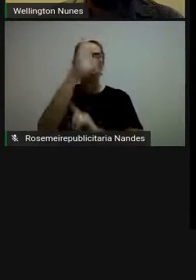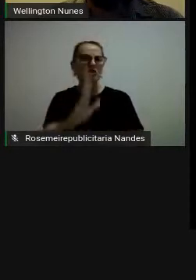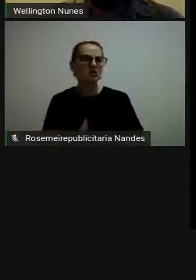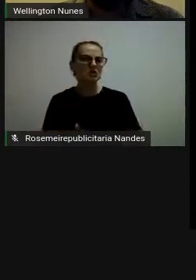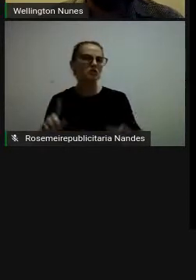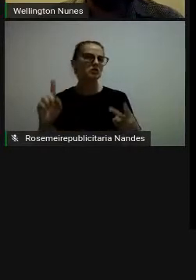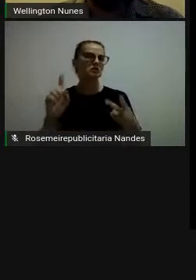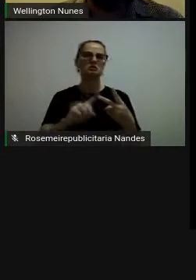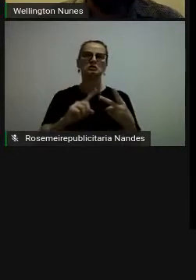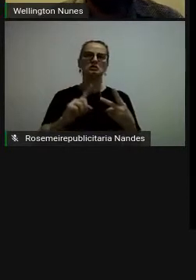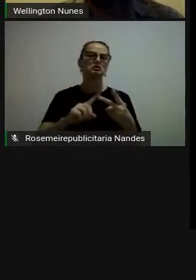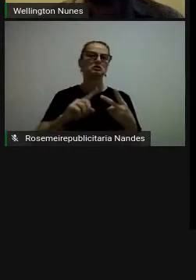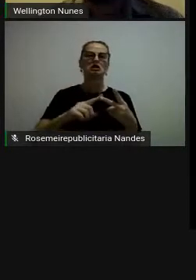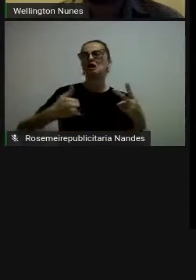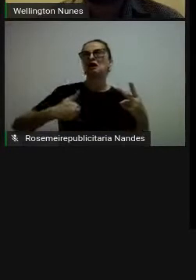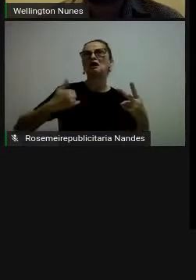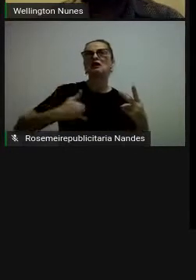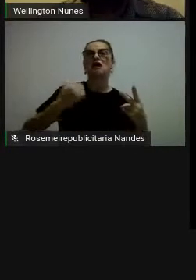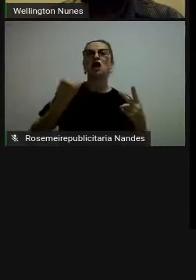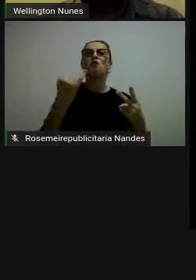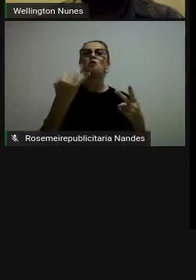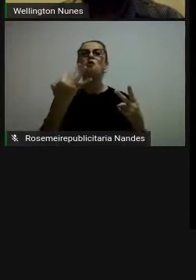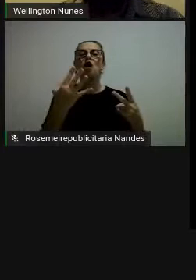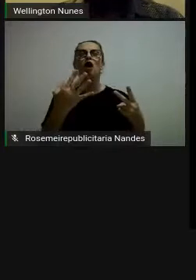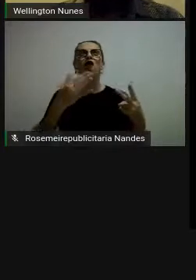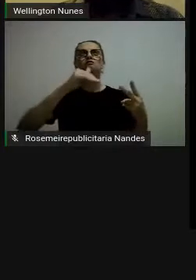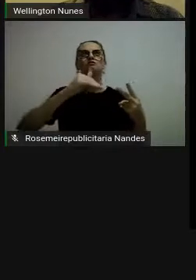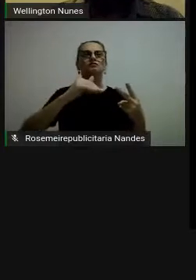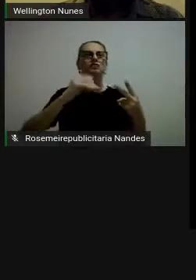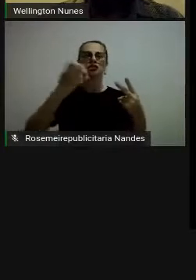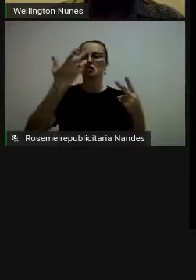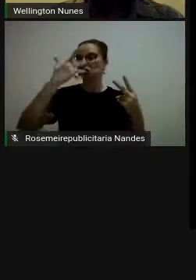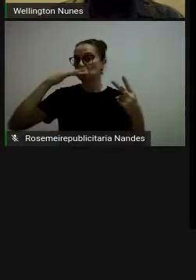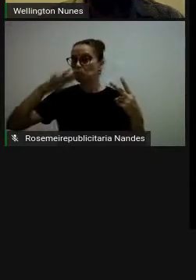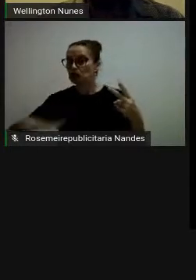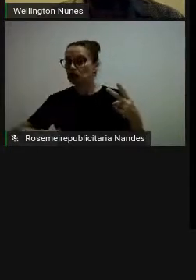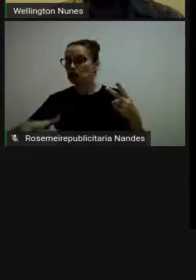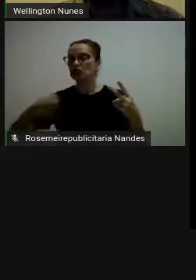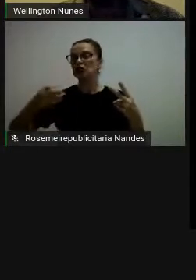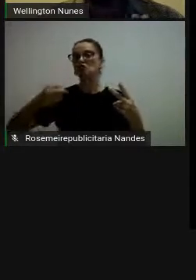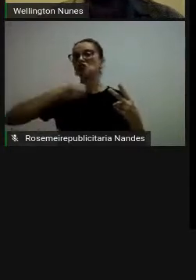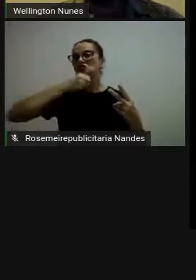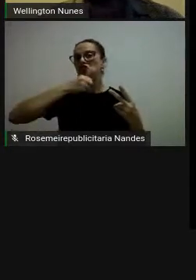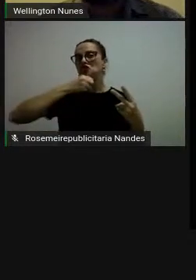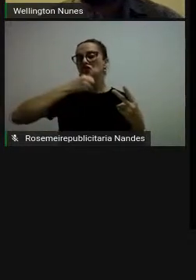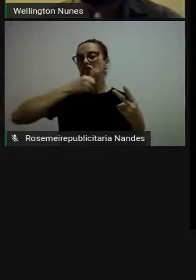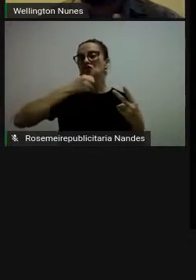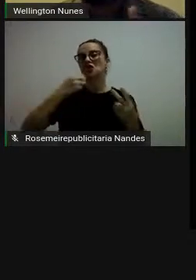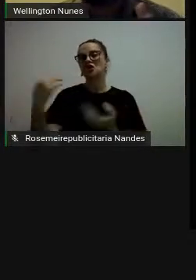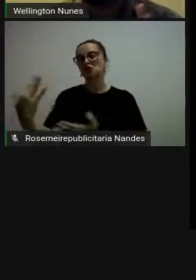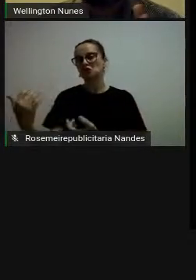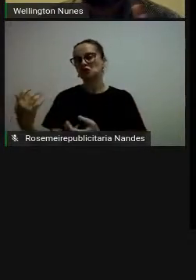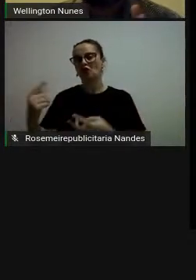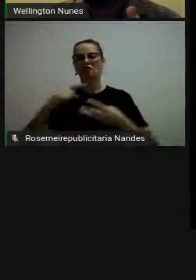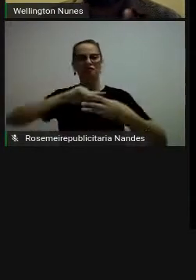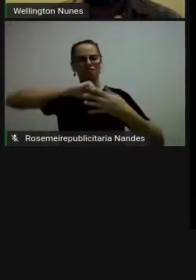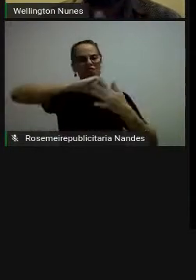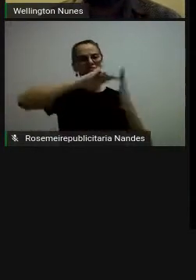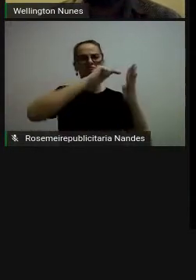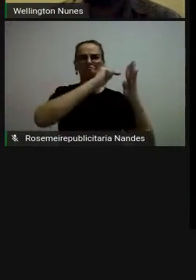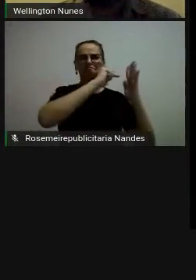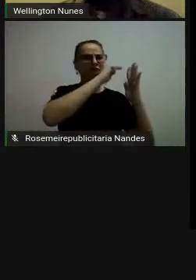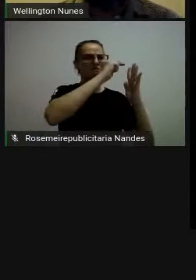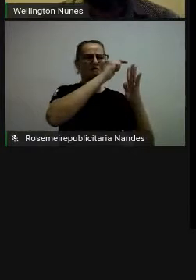por cidade, por estado, até eu ter a informação toda do Brasil. Outro órgão que trabalha muito com os